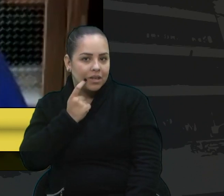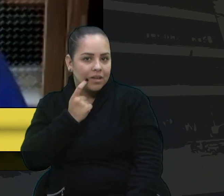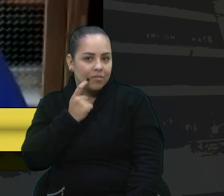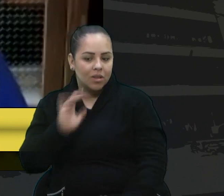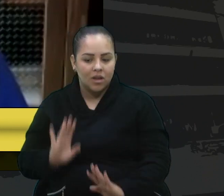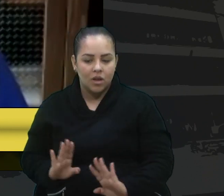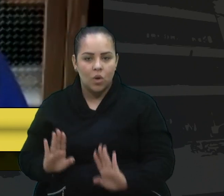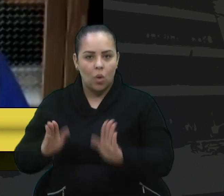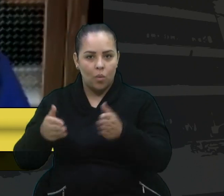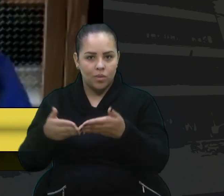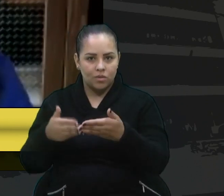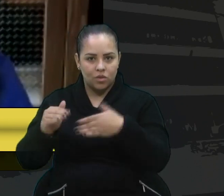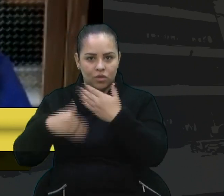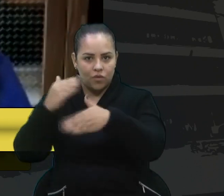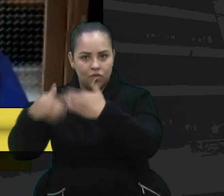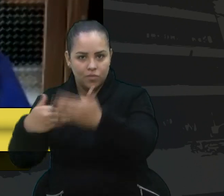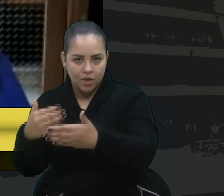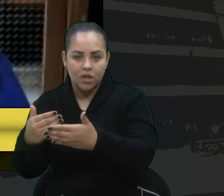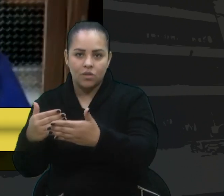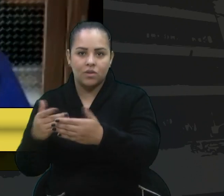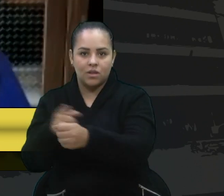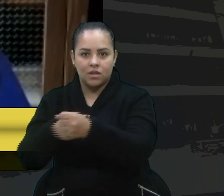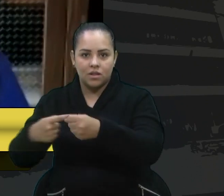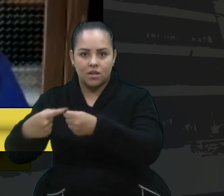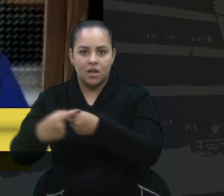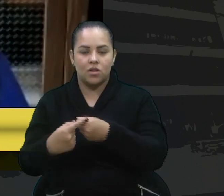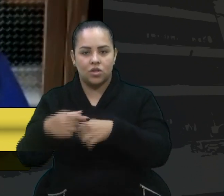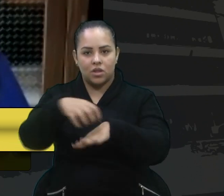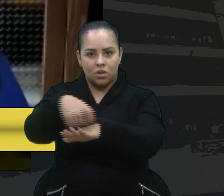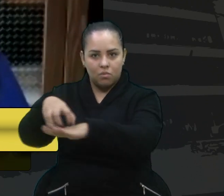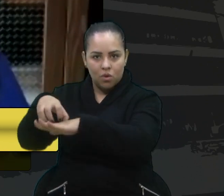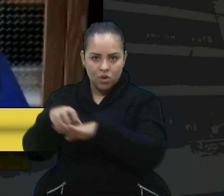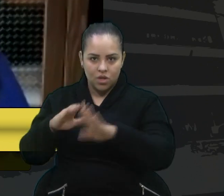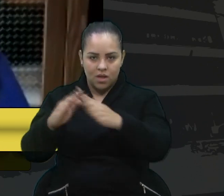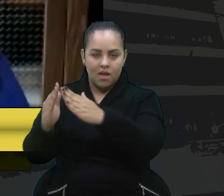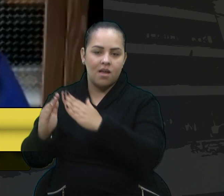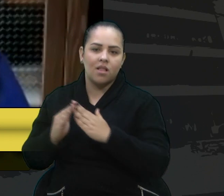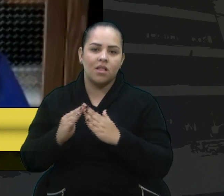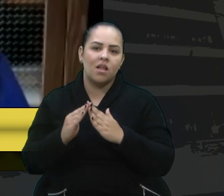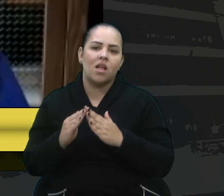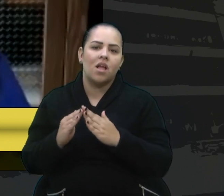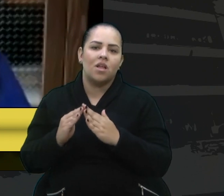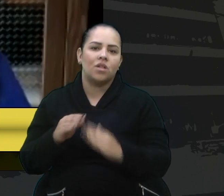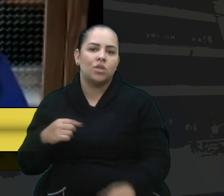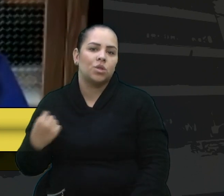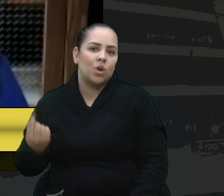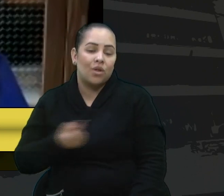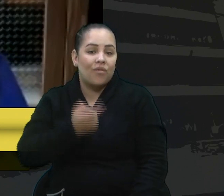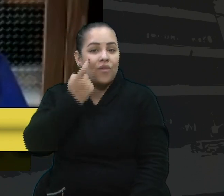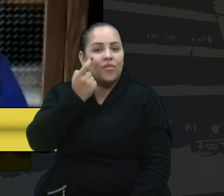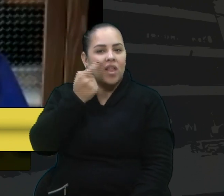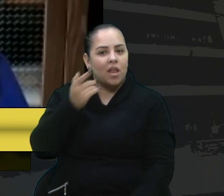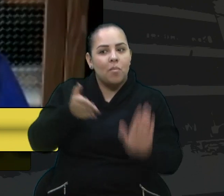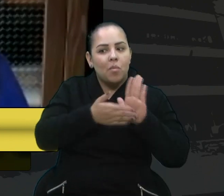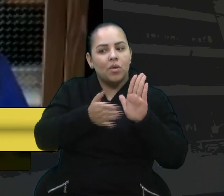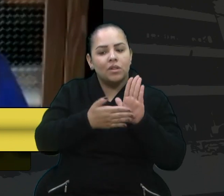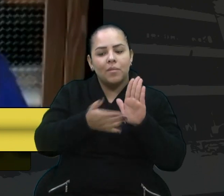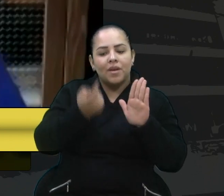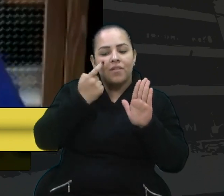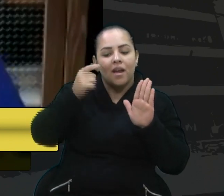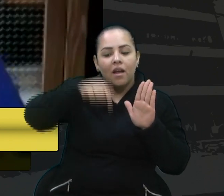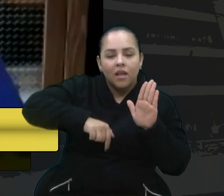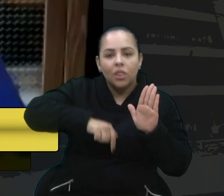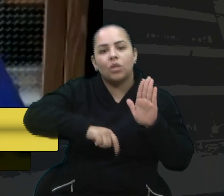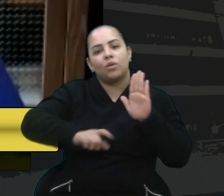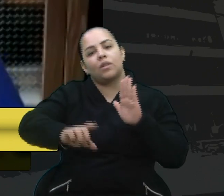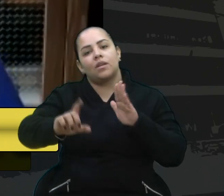Comissão de Desenvolvimento Urbano, Transporte e Habitação. Estarei recebendo, então, essa proposta para que a gente avalie aqui no Legislativo. Mas acredito que a